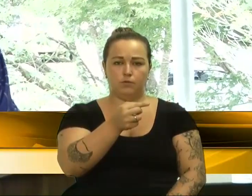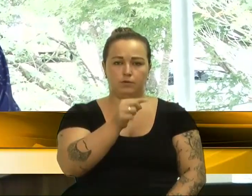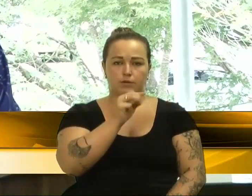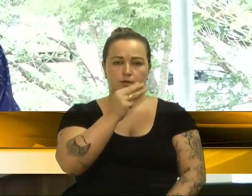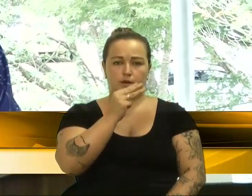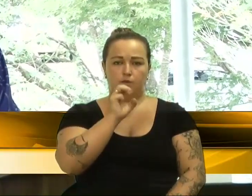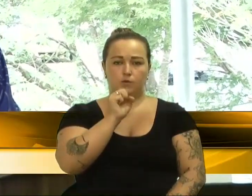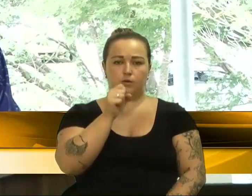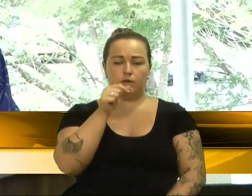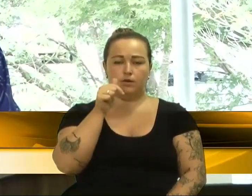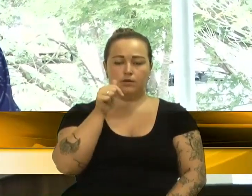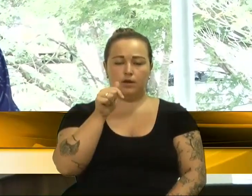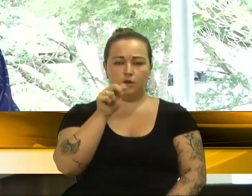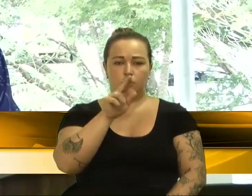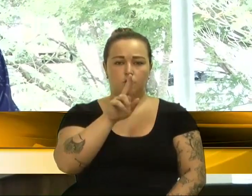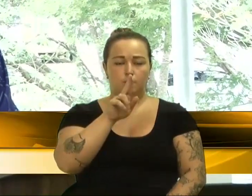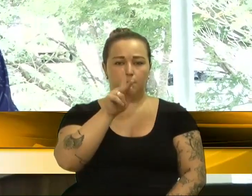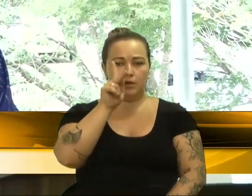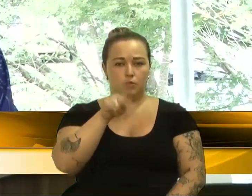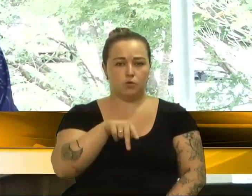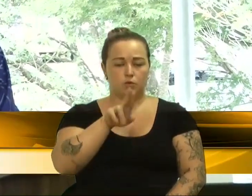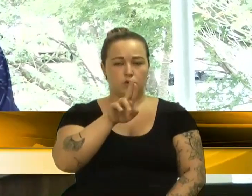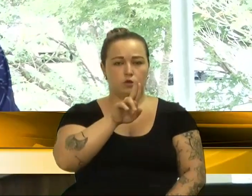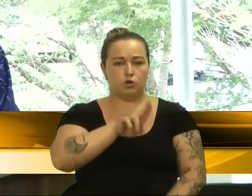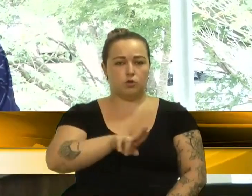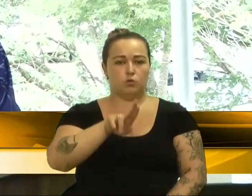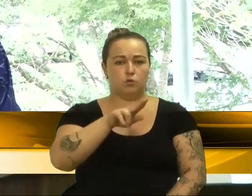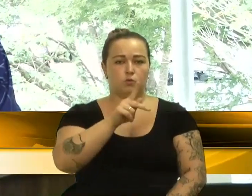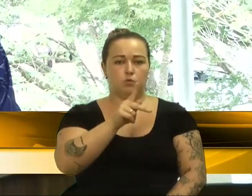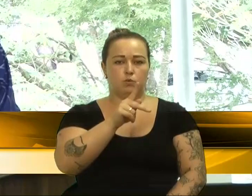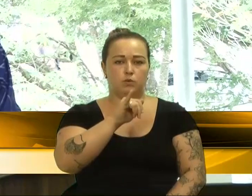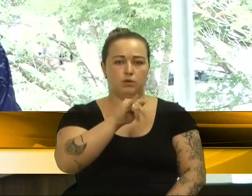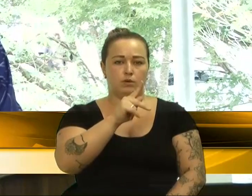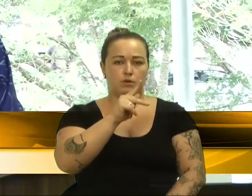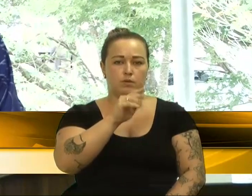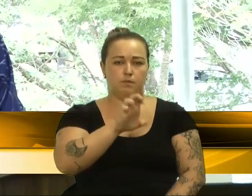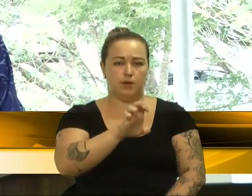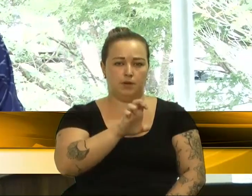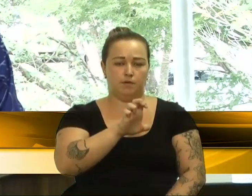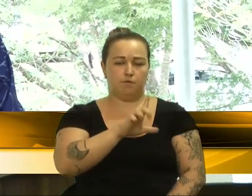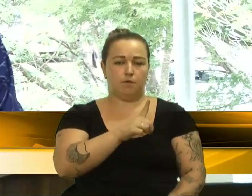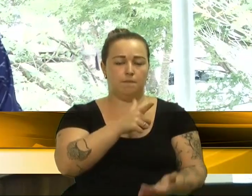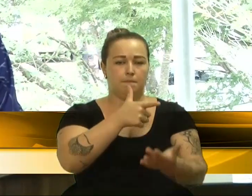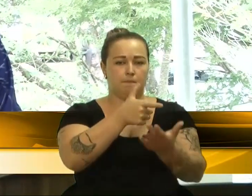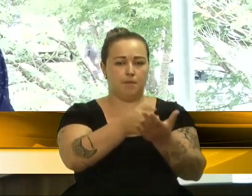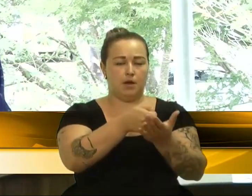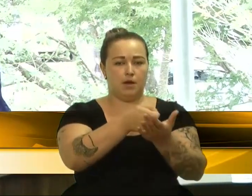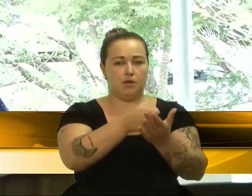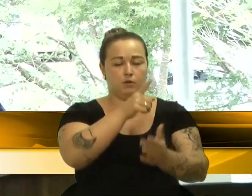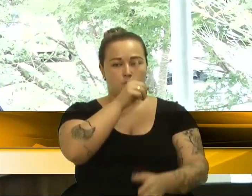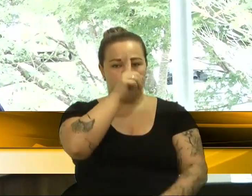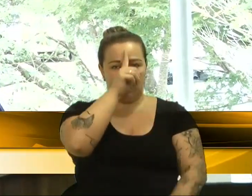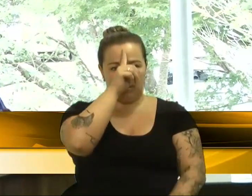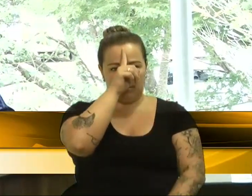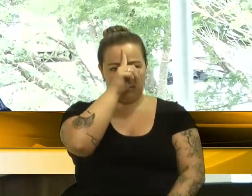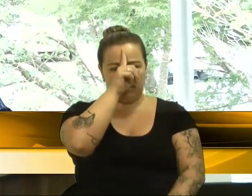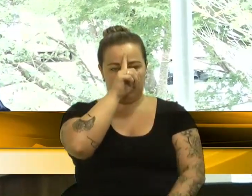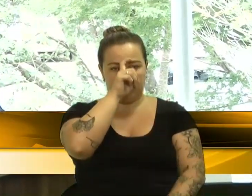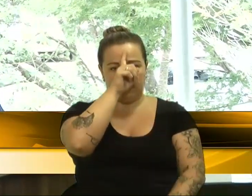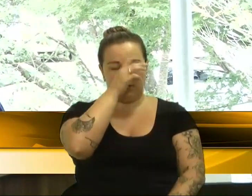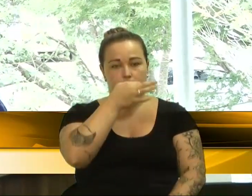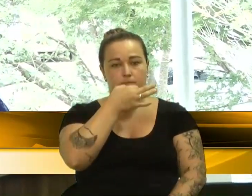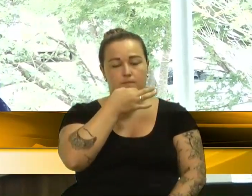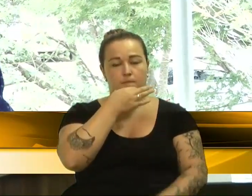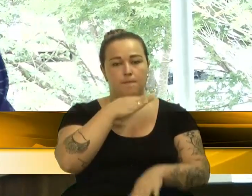13.387 usuários do IP. No total foram, então, pagos aos hospitais de Caxias do Sul mais de 17